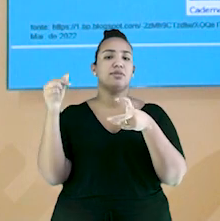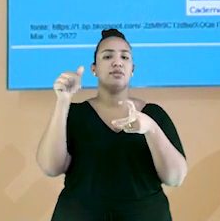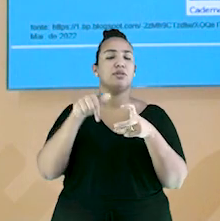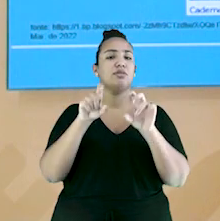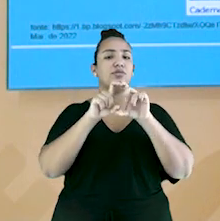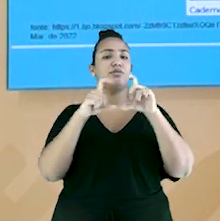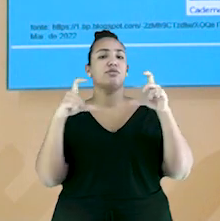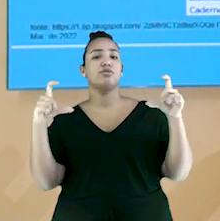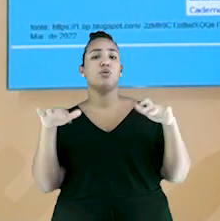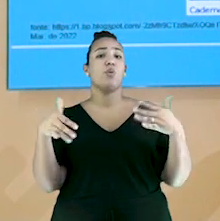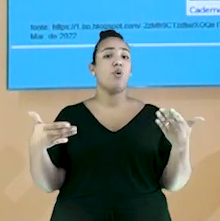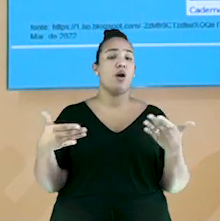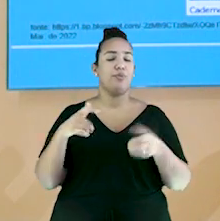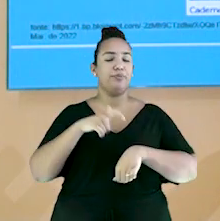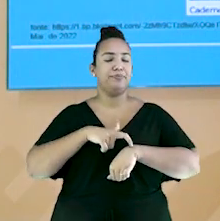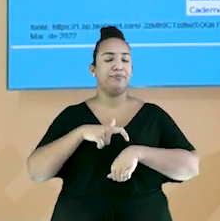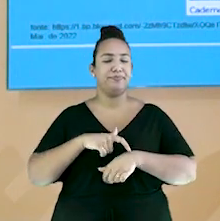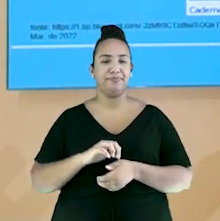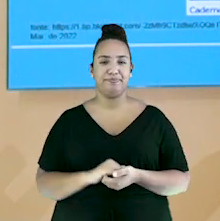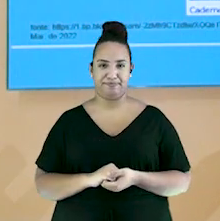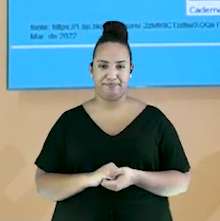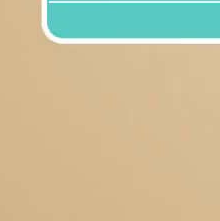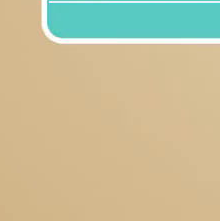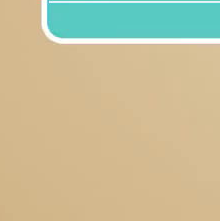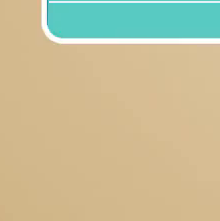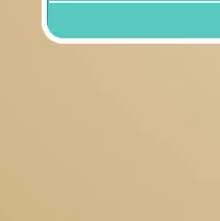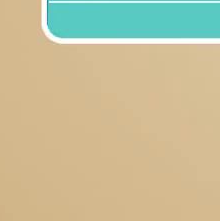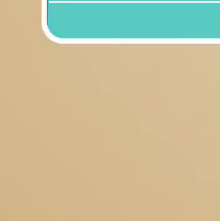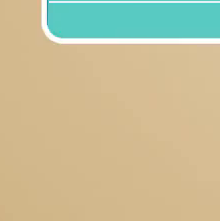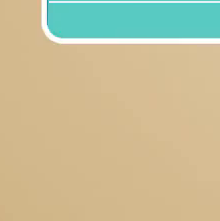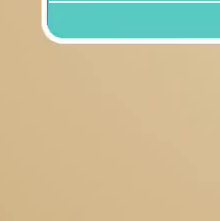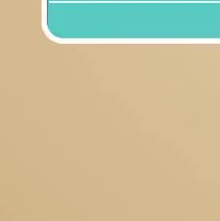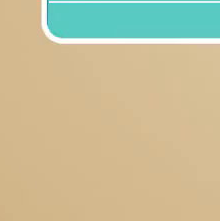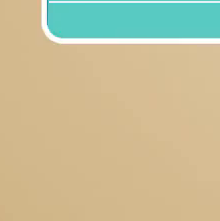conseguem identificar nessa tira? Um tempo para vocês.